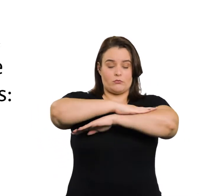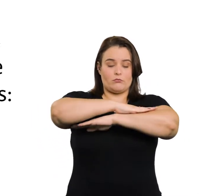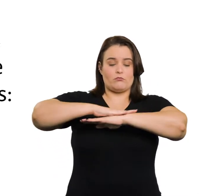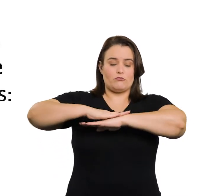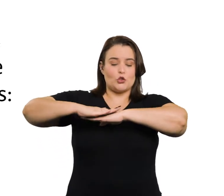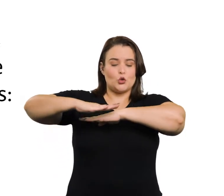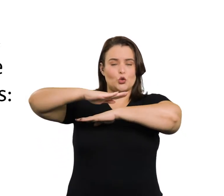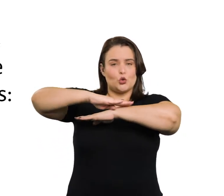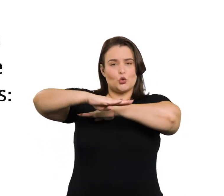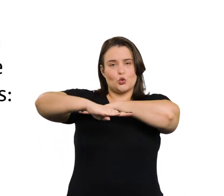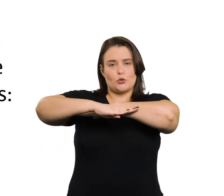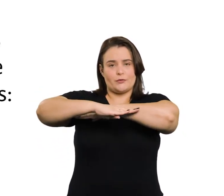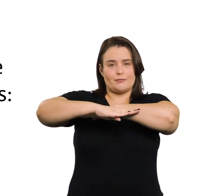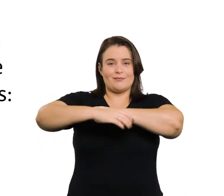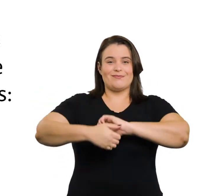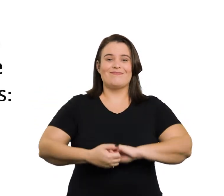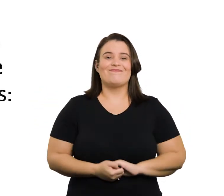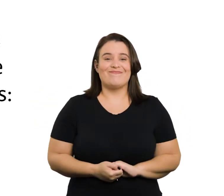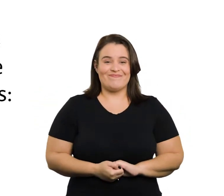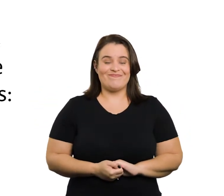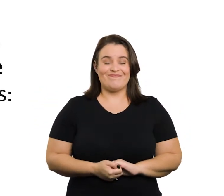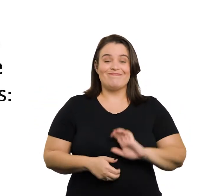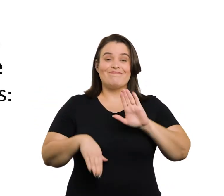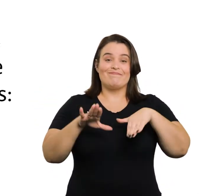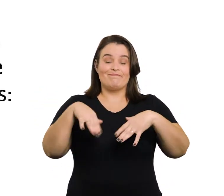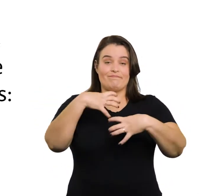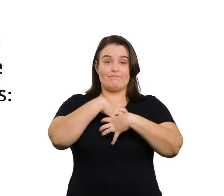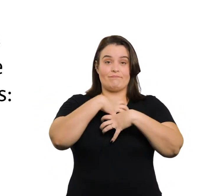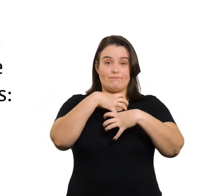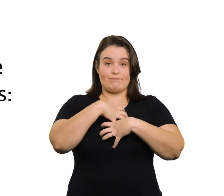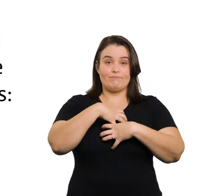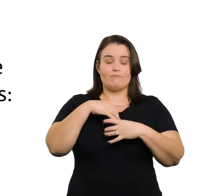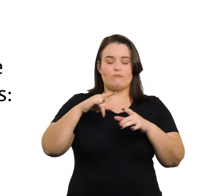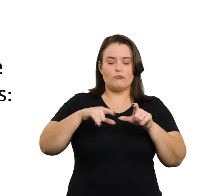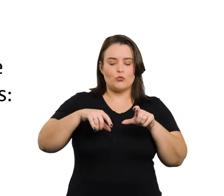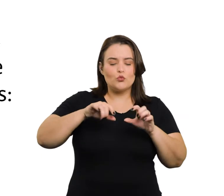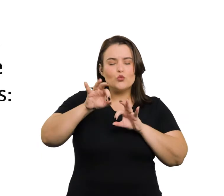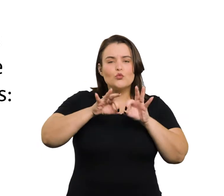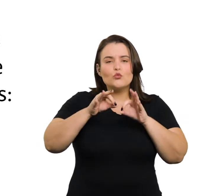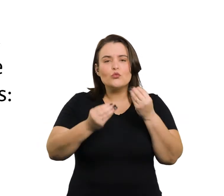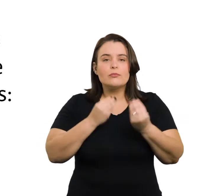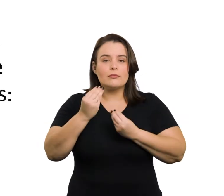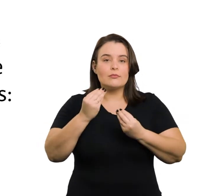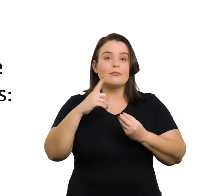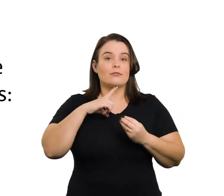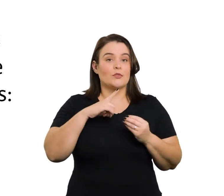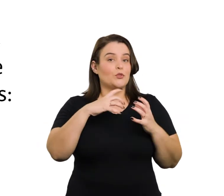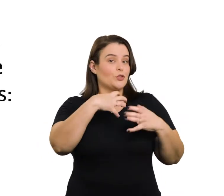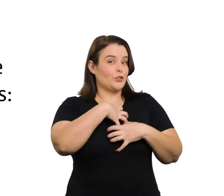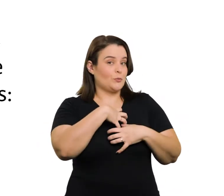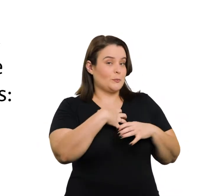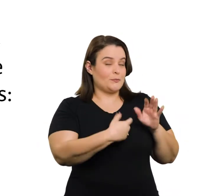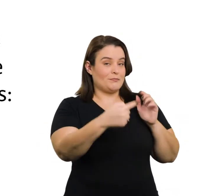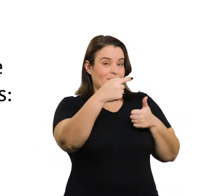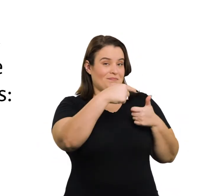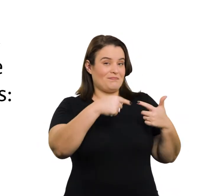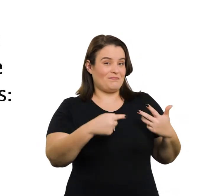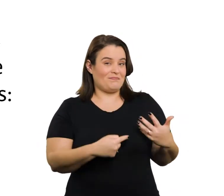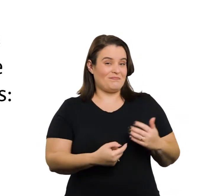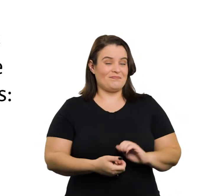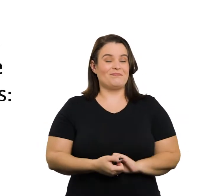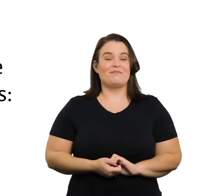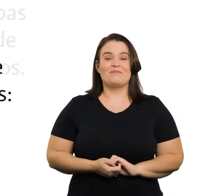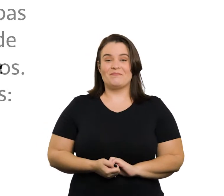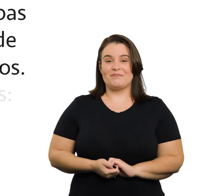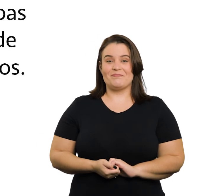alinhado com a calçada. De acordo com as características geométricas do rebaixamento de calçada, temos os seguintes